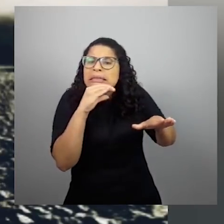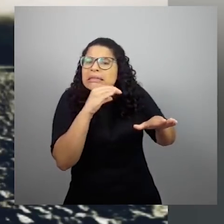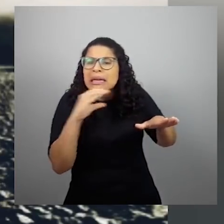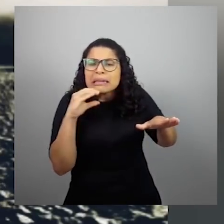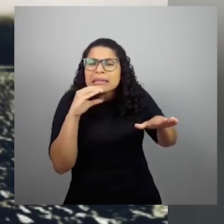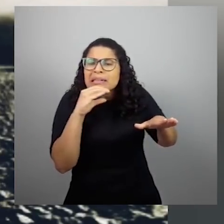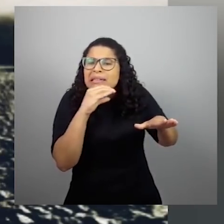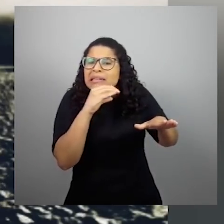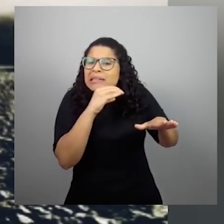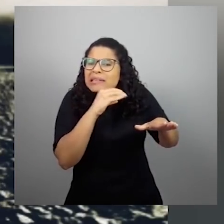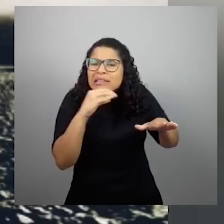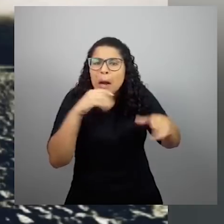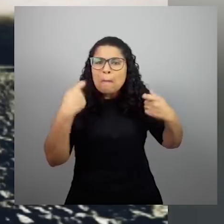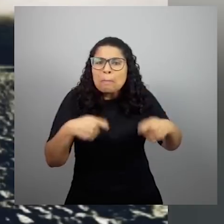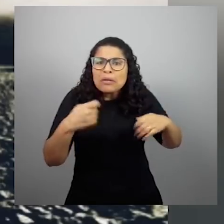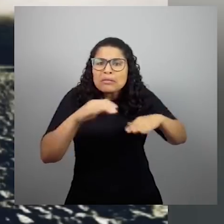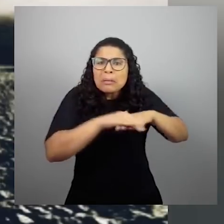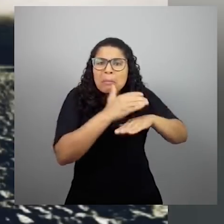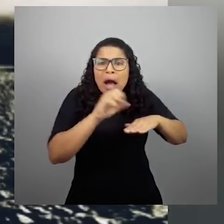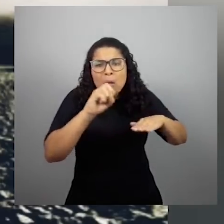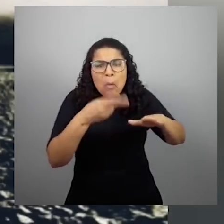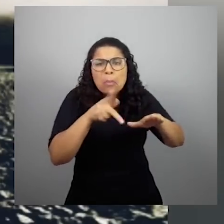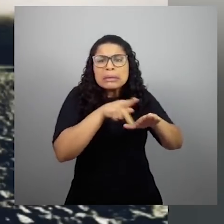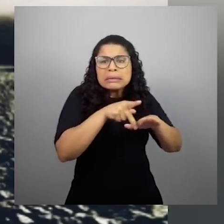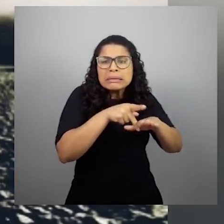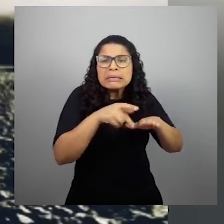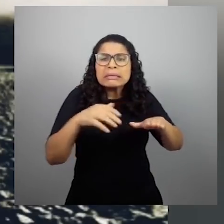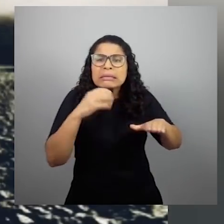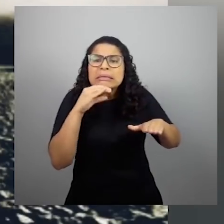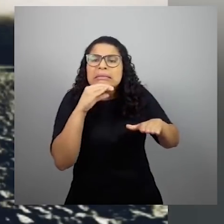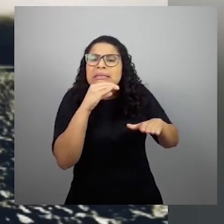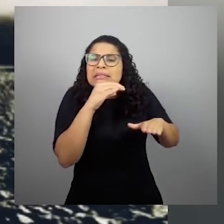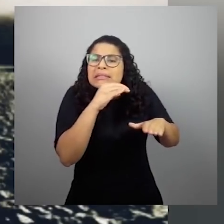esse asfalto, gente. Preciso de um sapato, chinelo, alguma coisa.